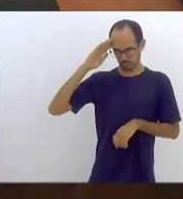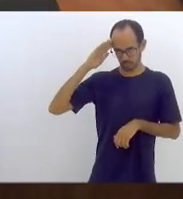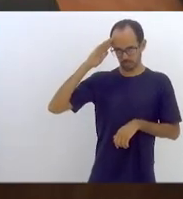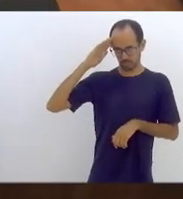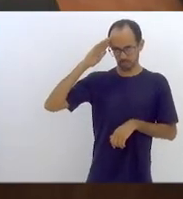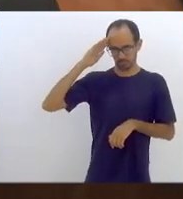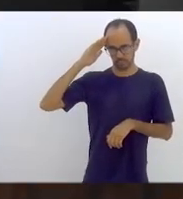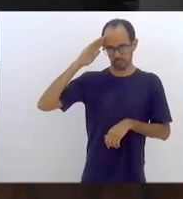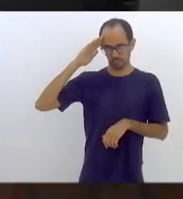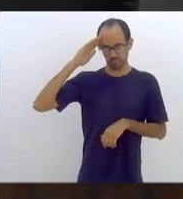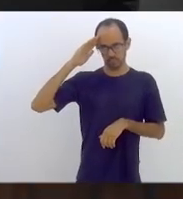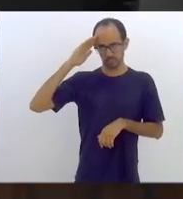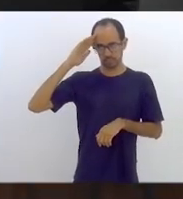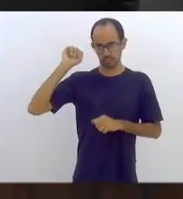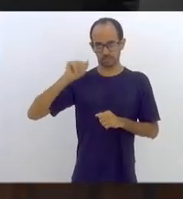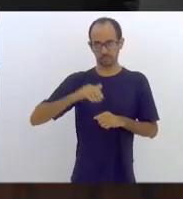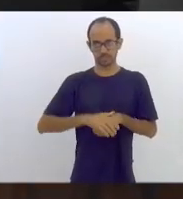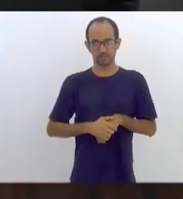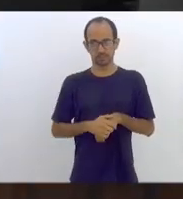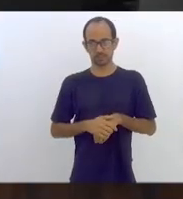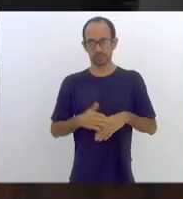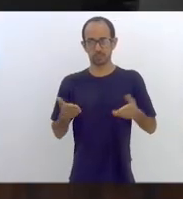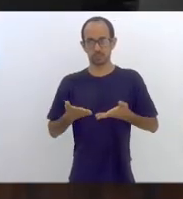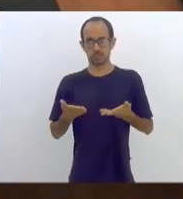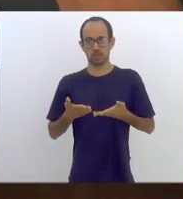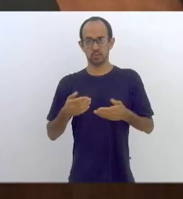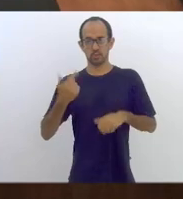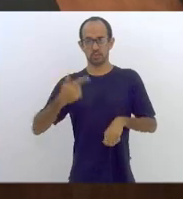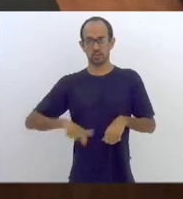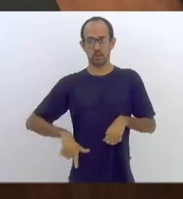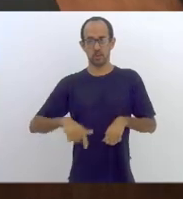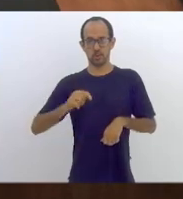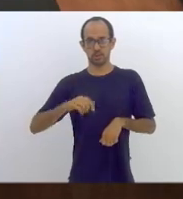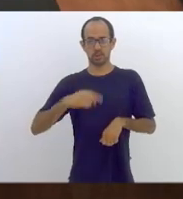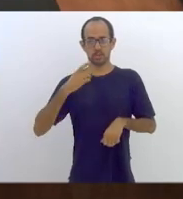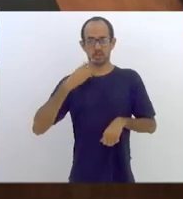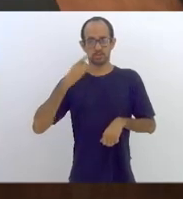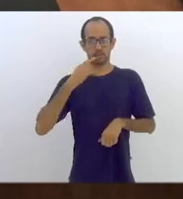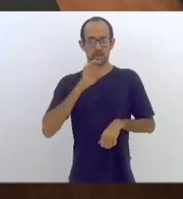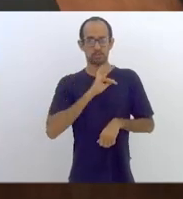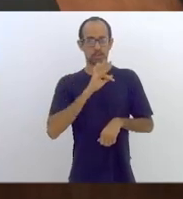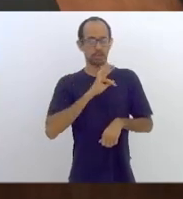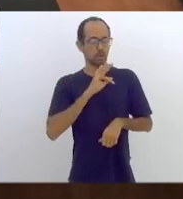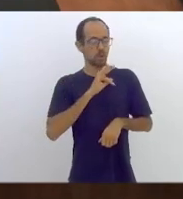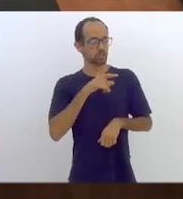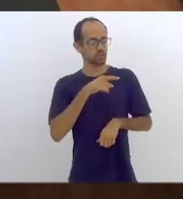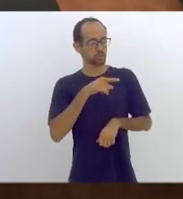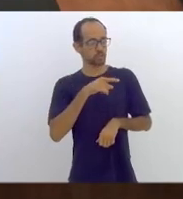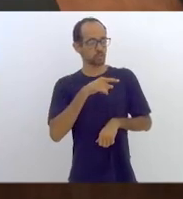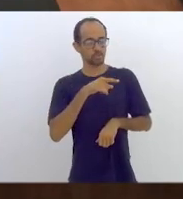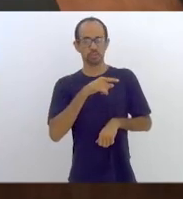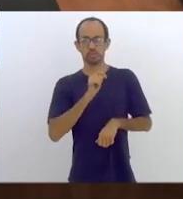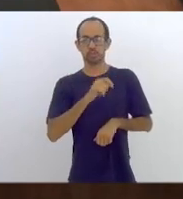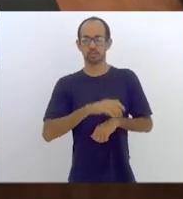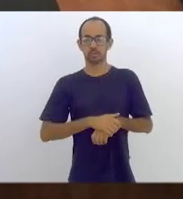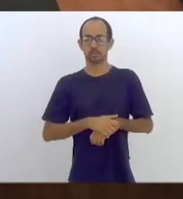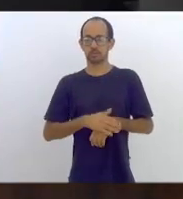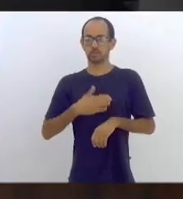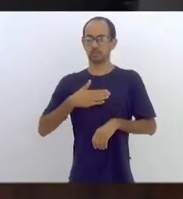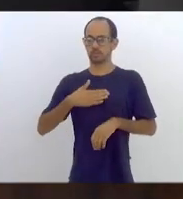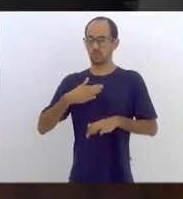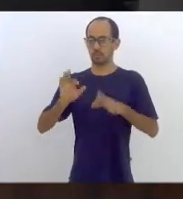ou não deu e hoje teve uma outra deputada Marta Rocha Qual foi foi do meu projeto